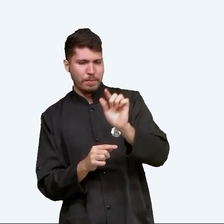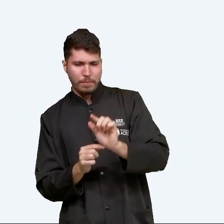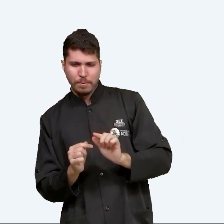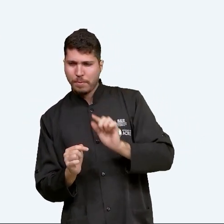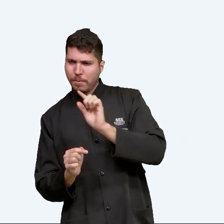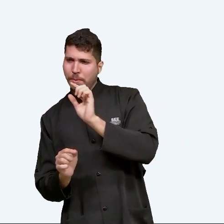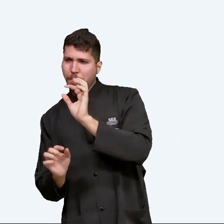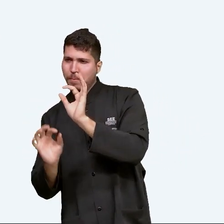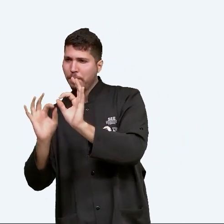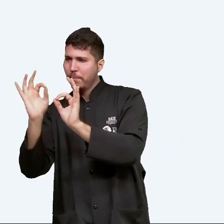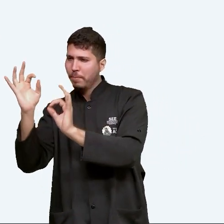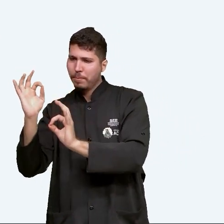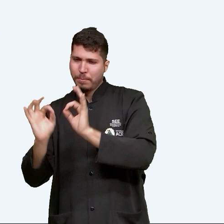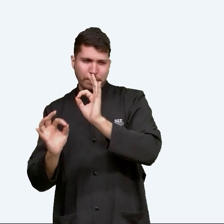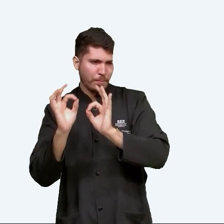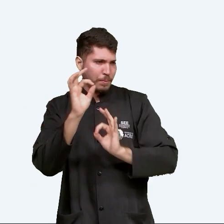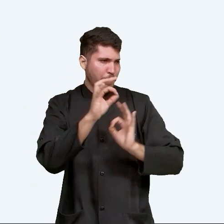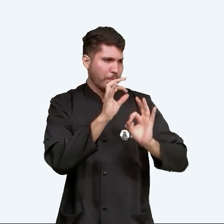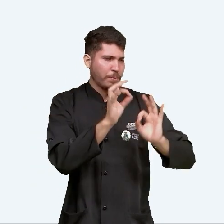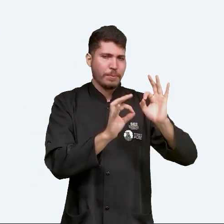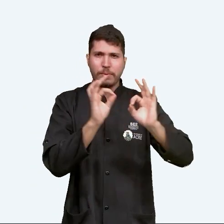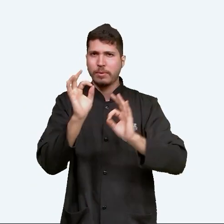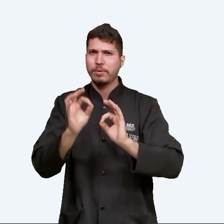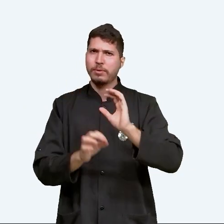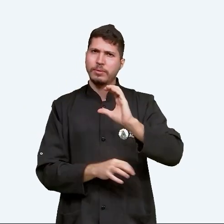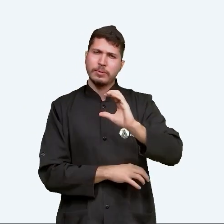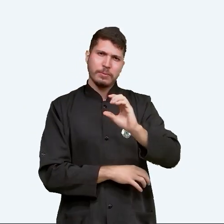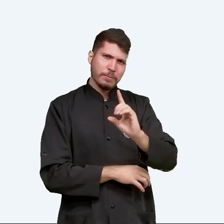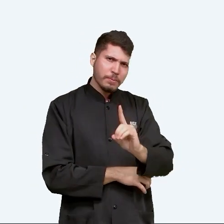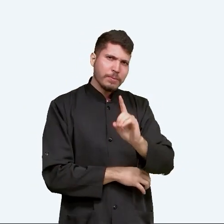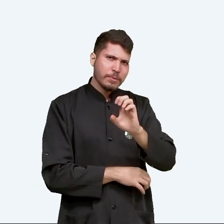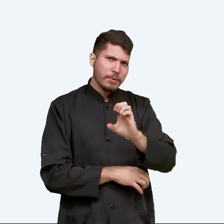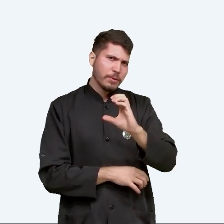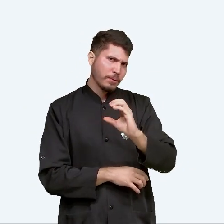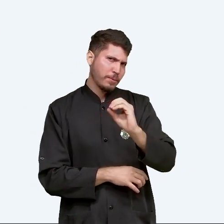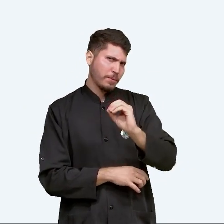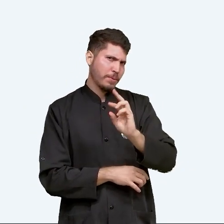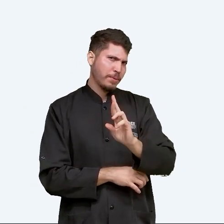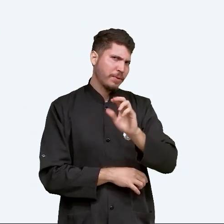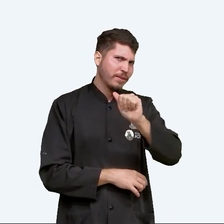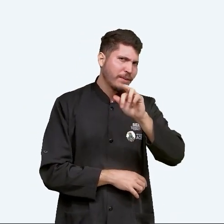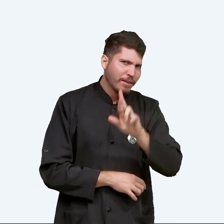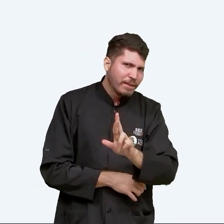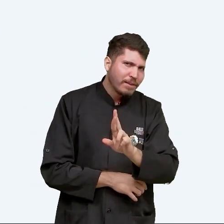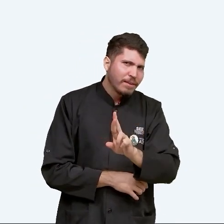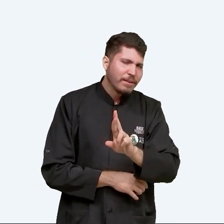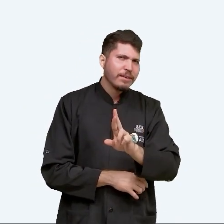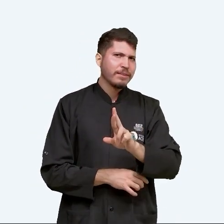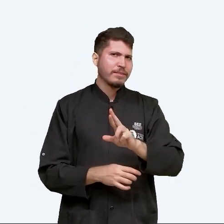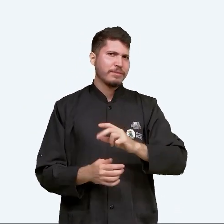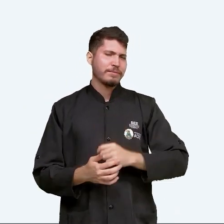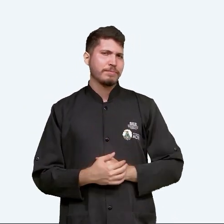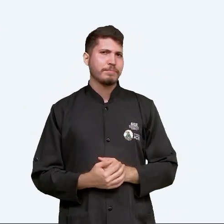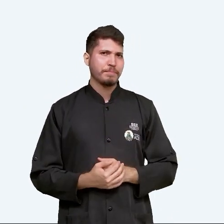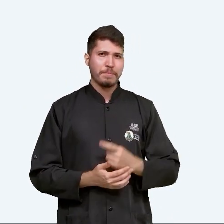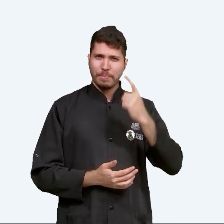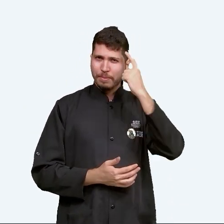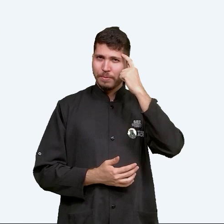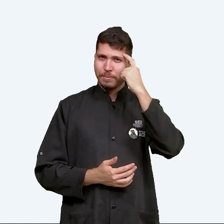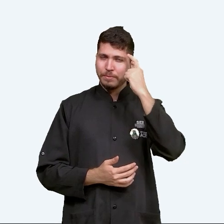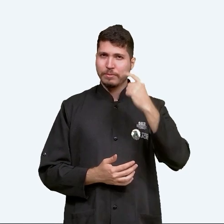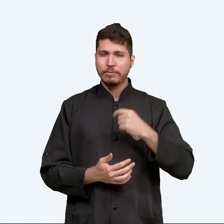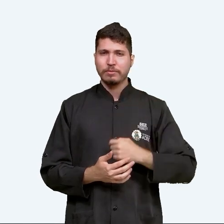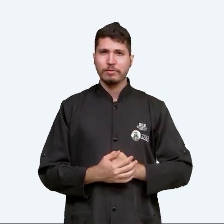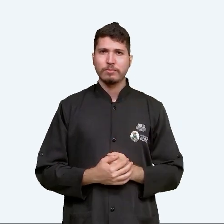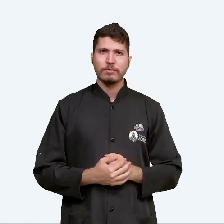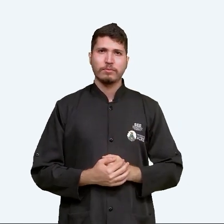havia essa linguagem do decorar, né? Esse termo, decorar? Então, vamos lá para a resposta. Eu acredito que você